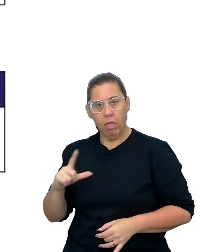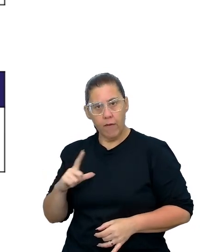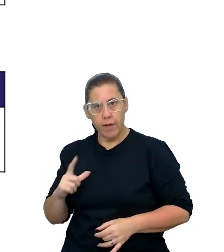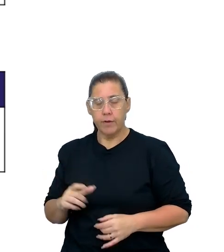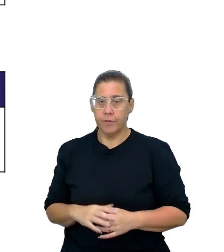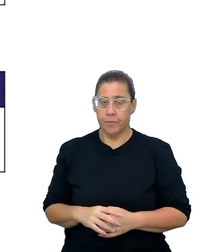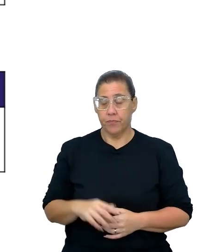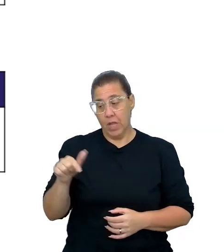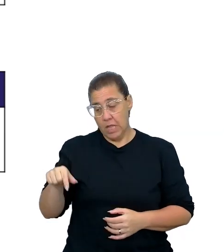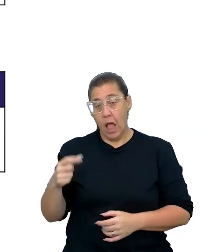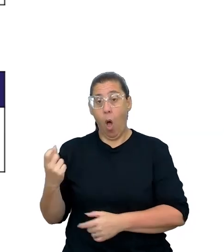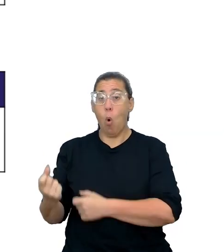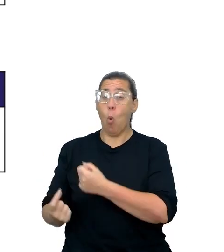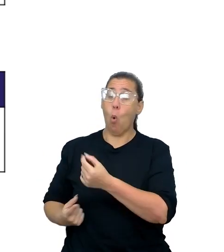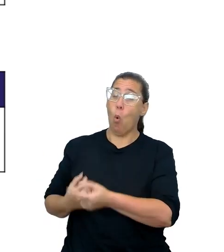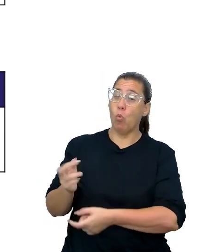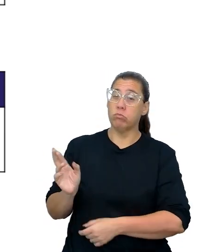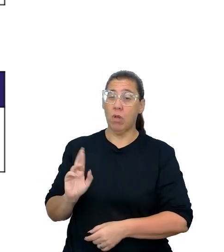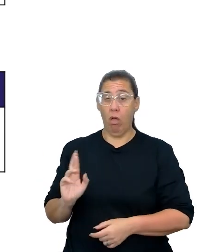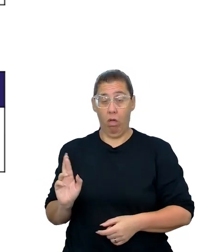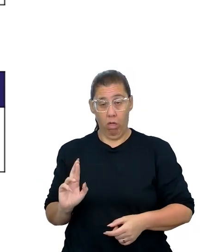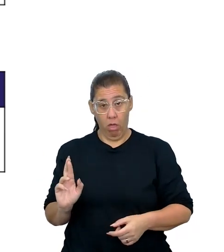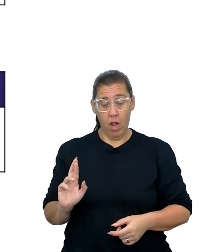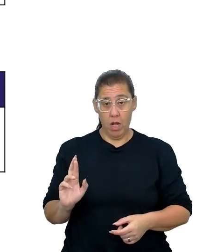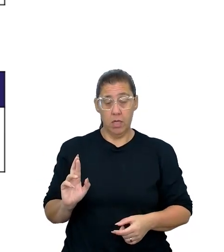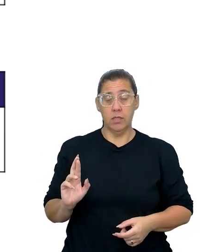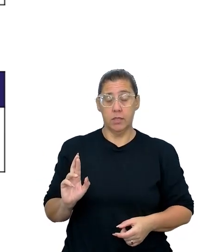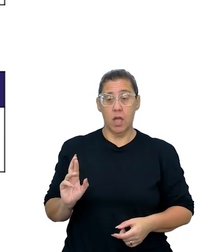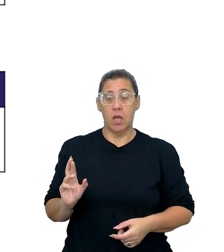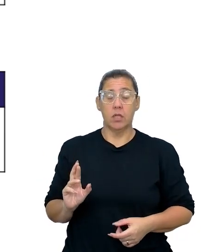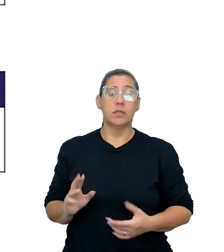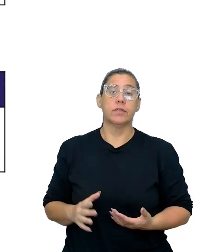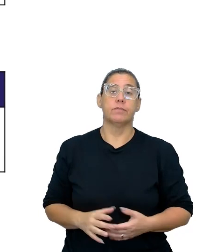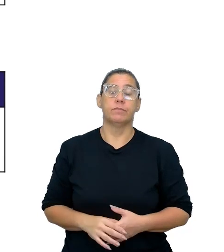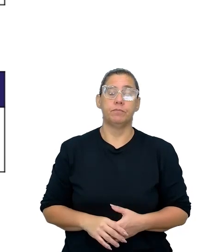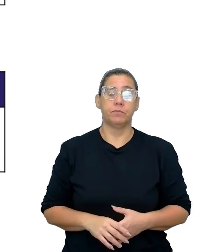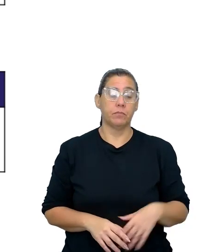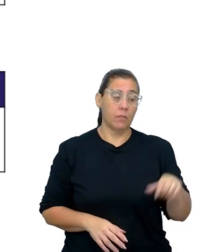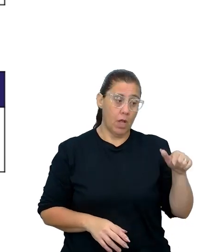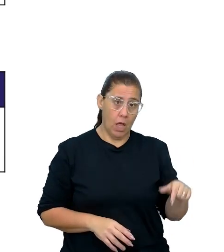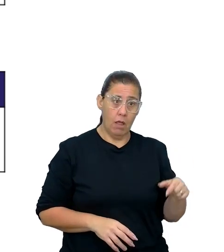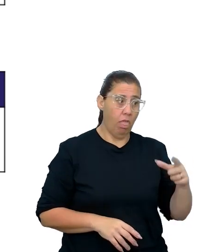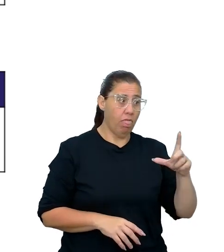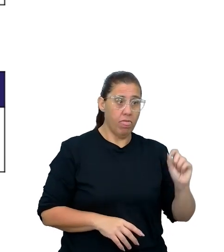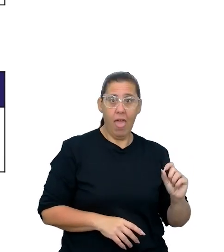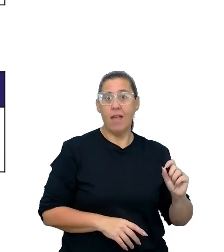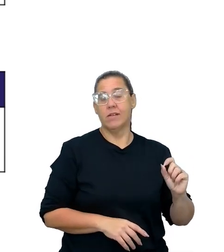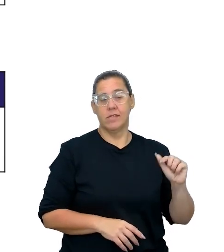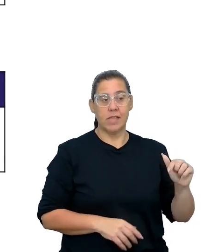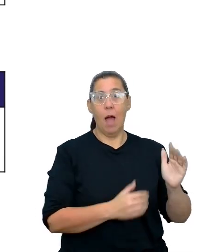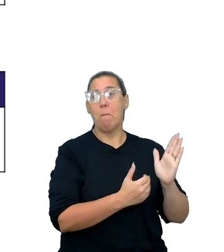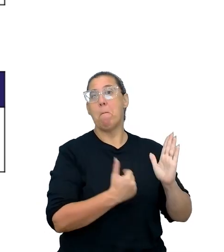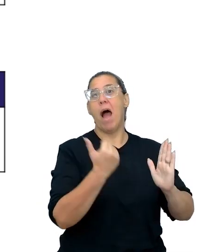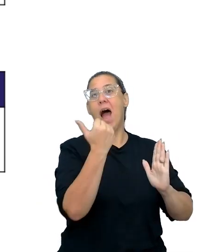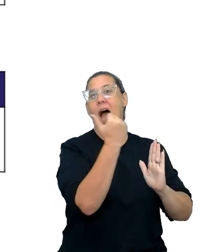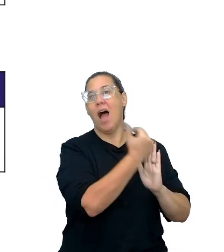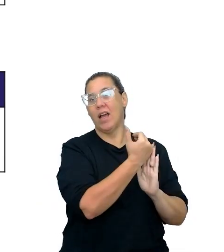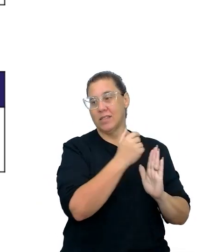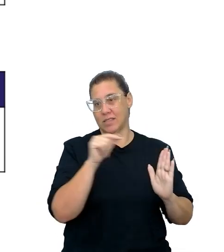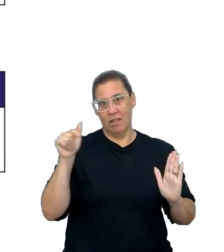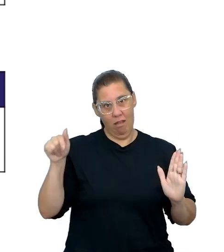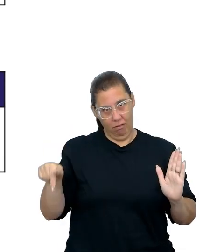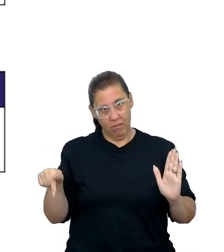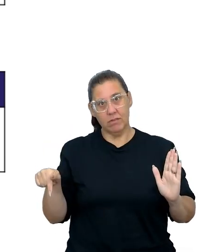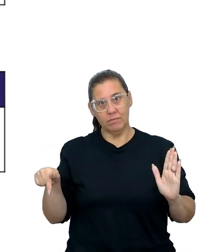tem alguns reais, né? Então, eu sei que Ivan tem alguns reais e Fabrício tem 10 reais a mais que